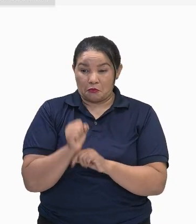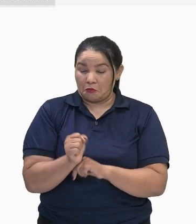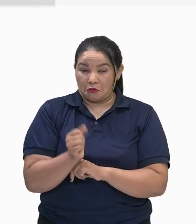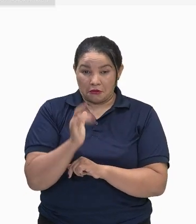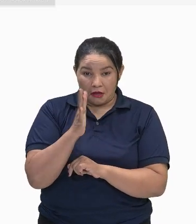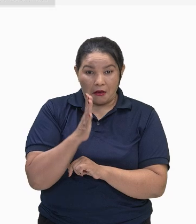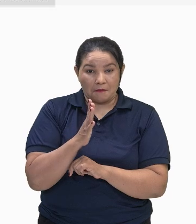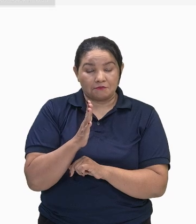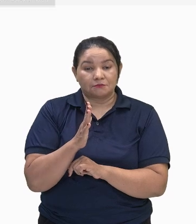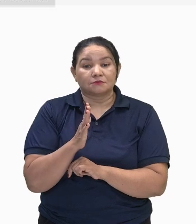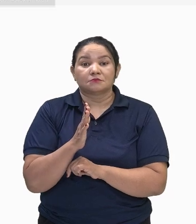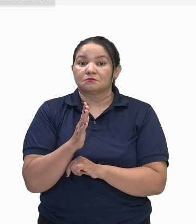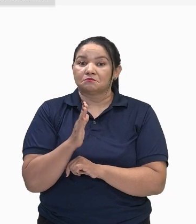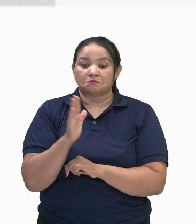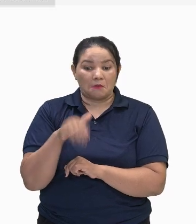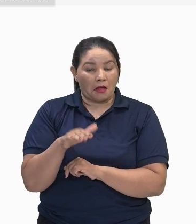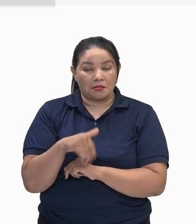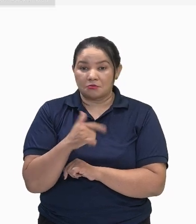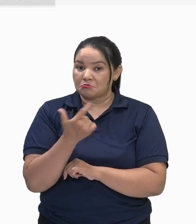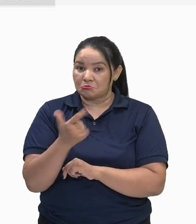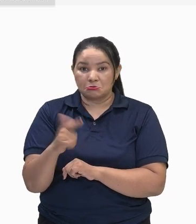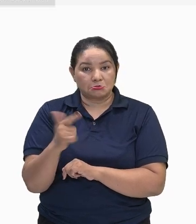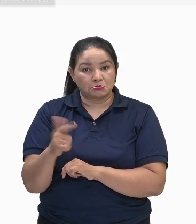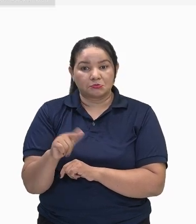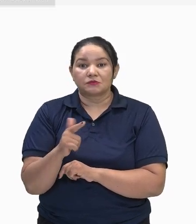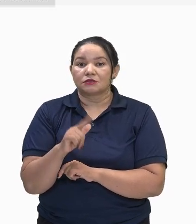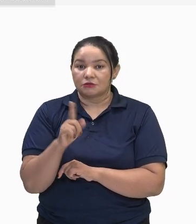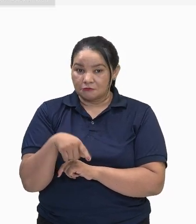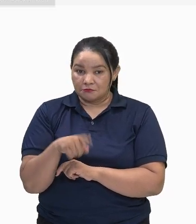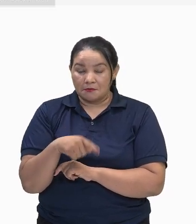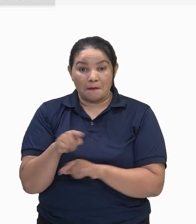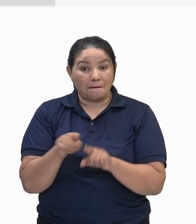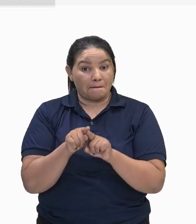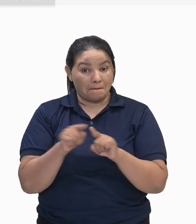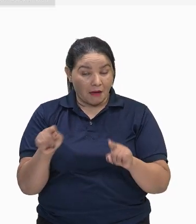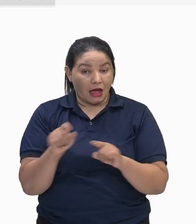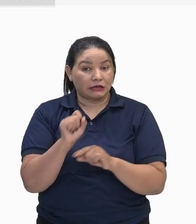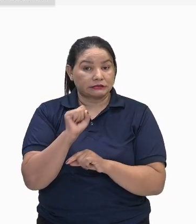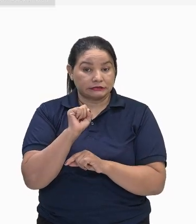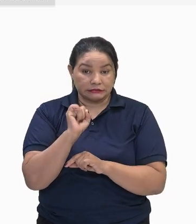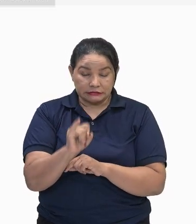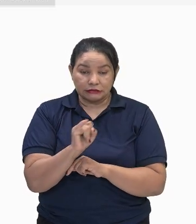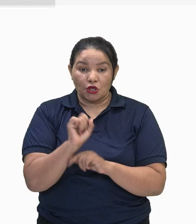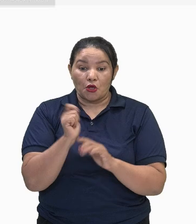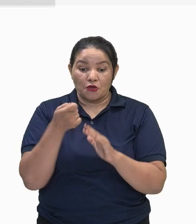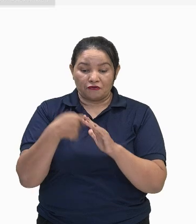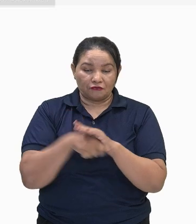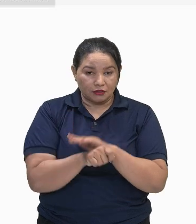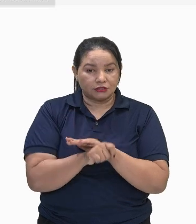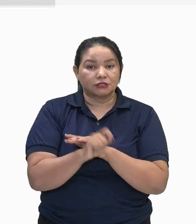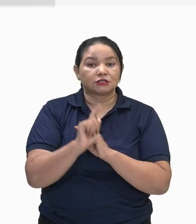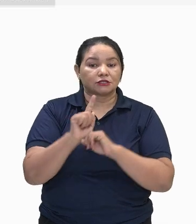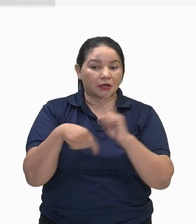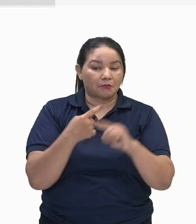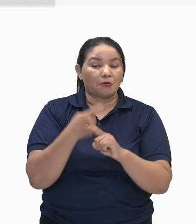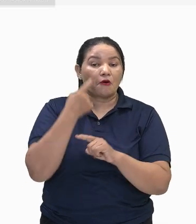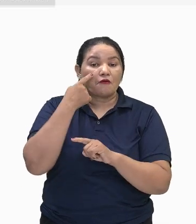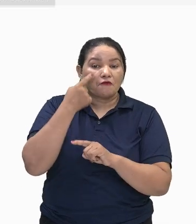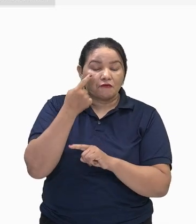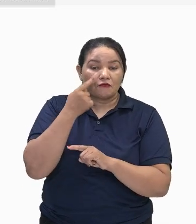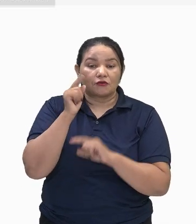ainda utilizar essas placas solares, mas quando a gente faz um investimento, a gente vê que o retorno,